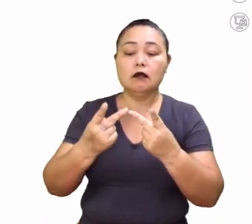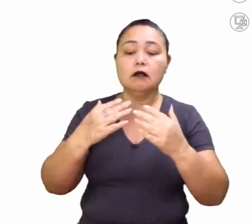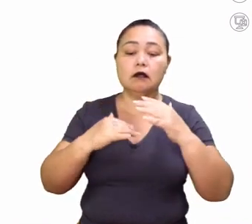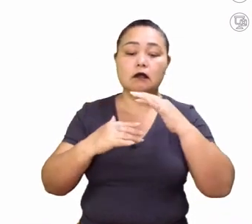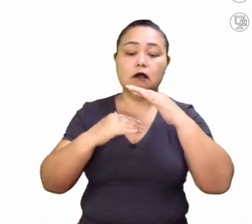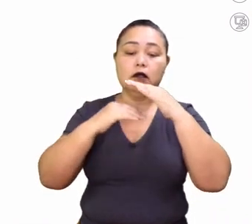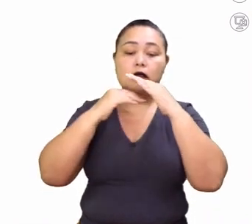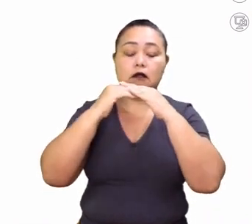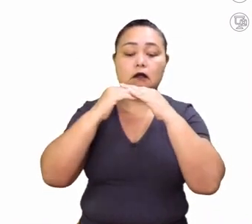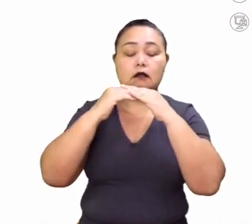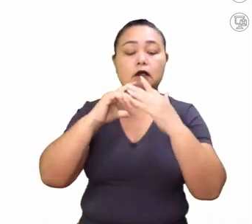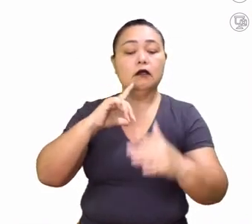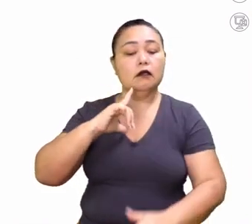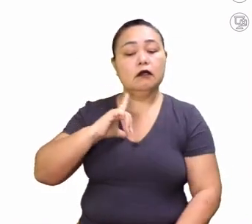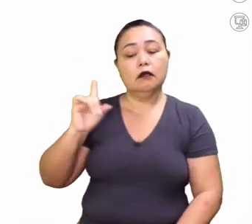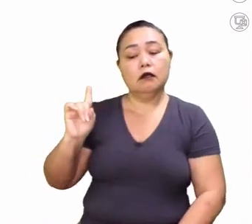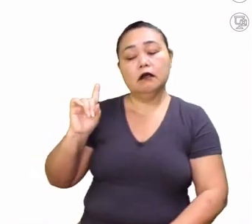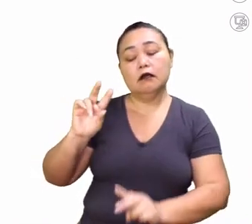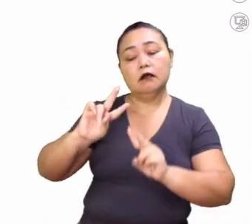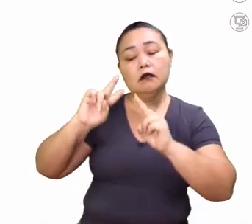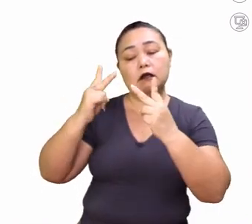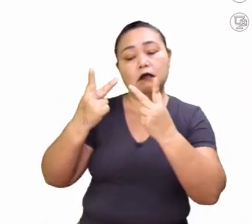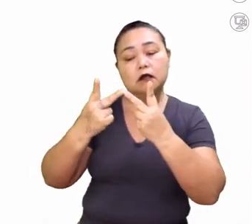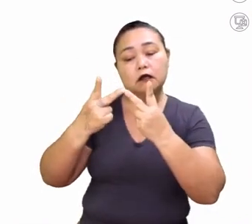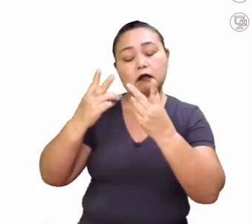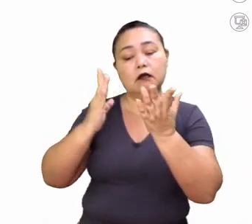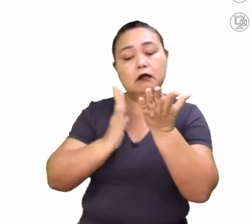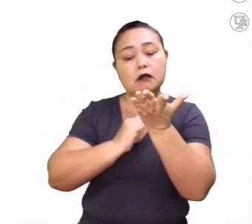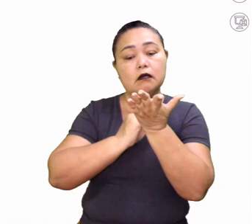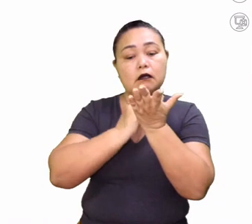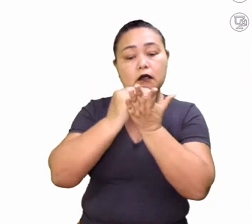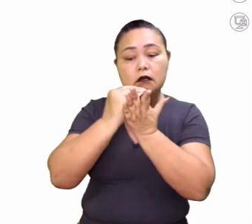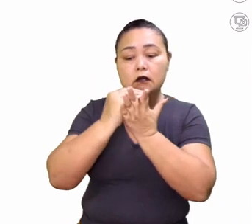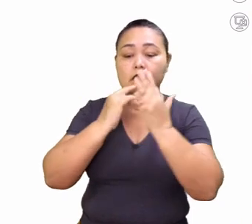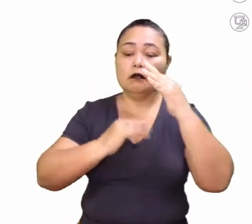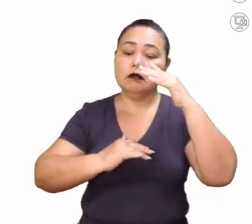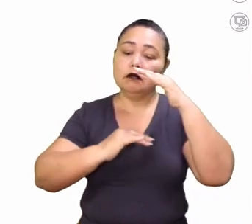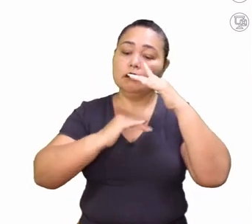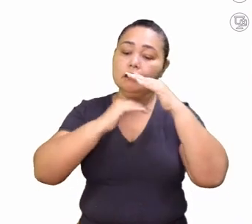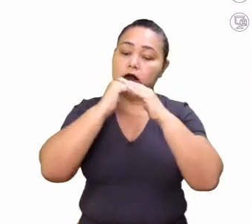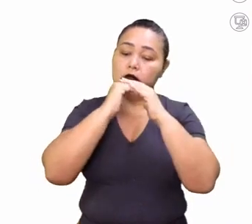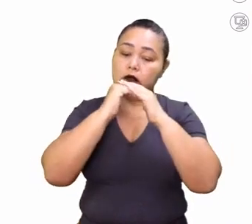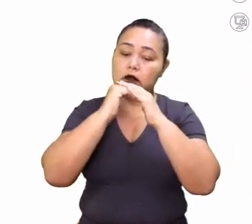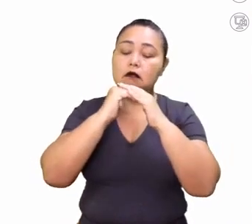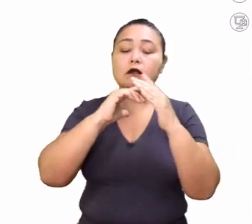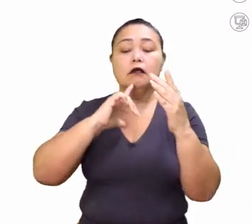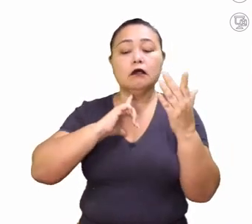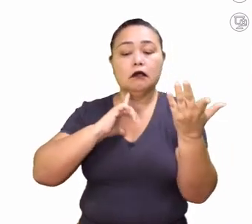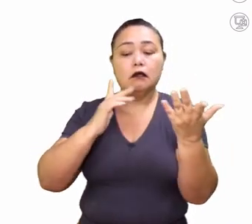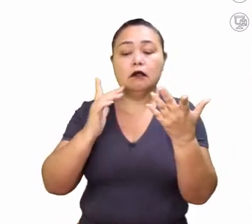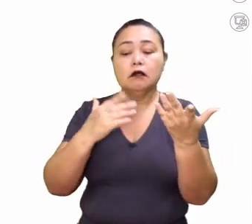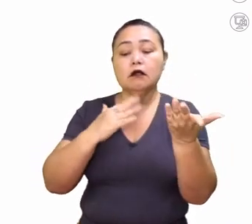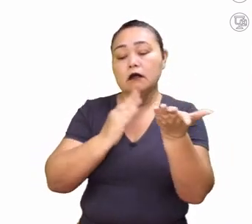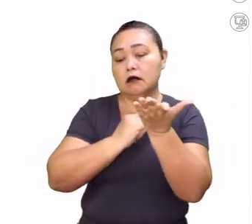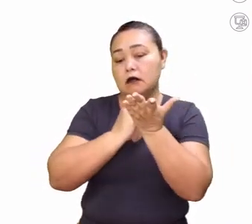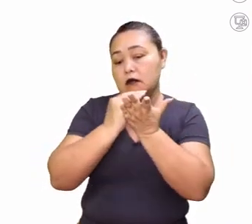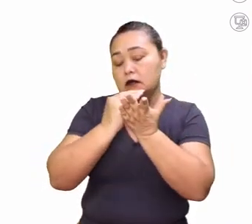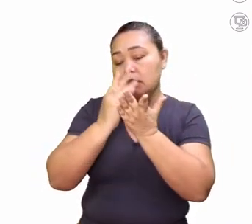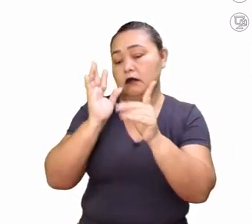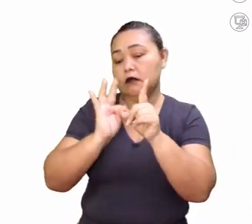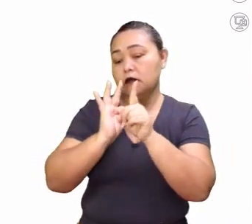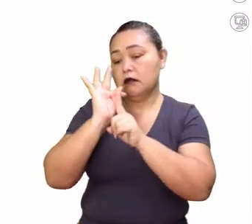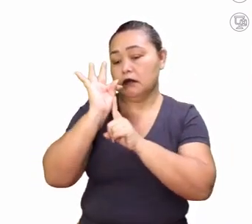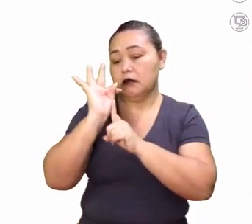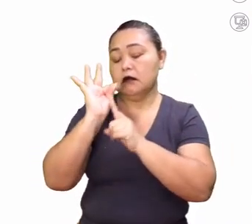um volume Inicial certo portanto nós teríamos também aqui uma pressão qualquer uma temperatura